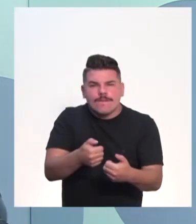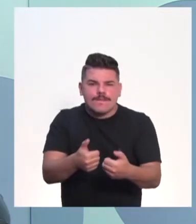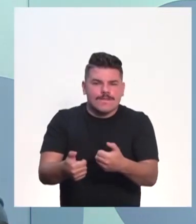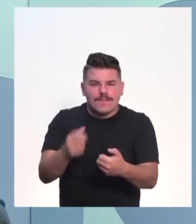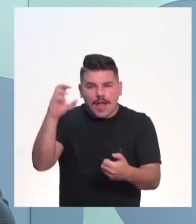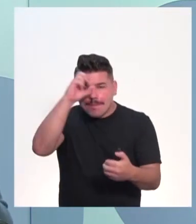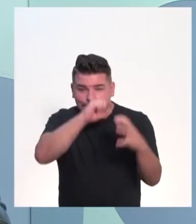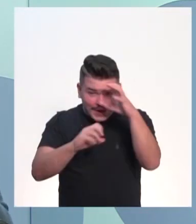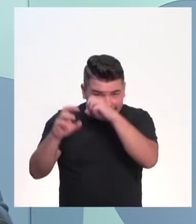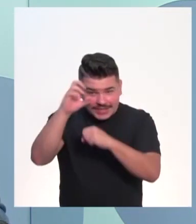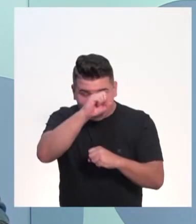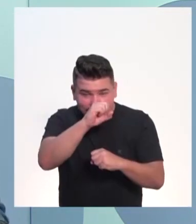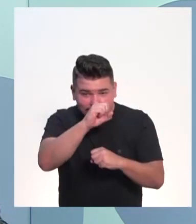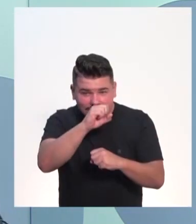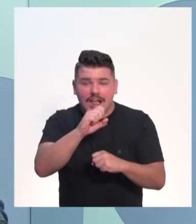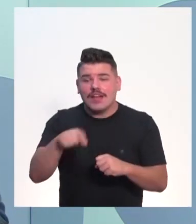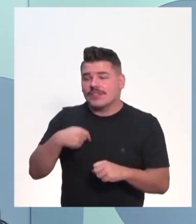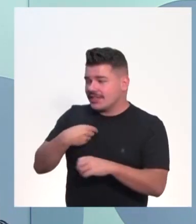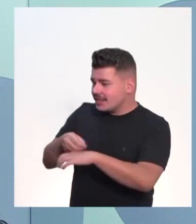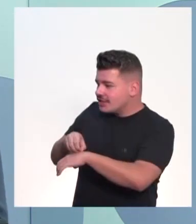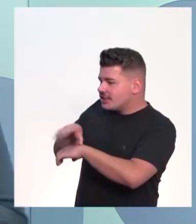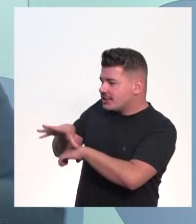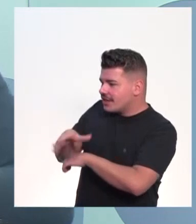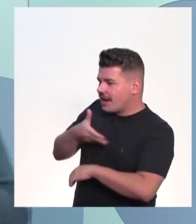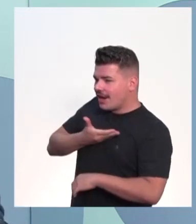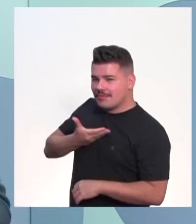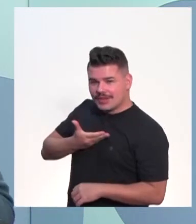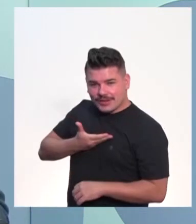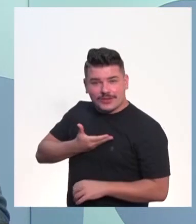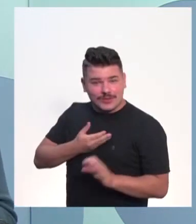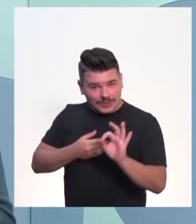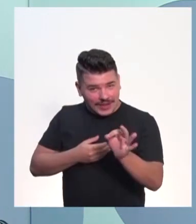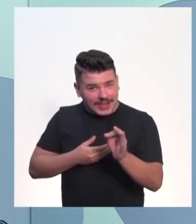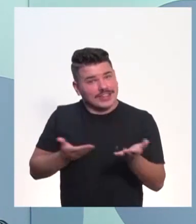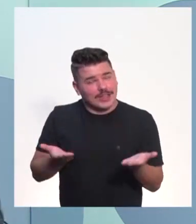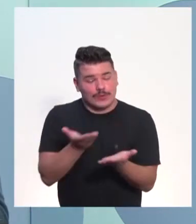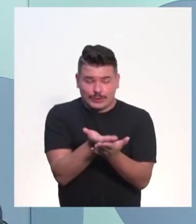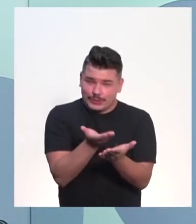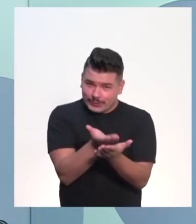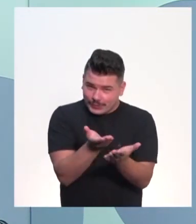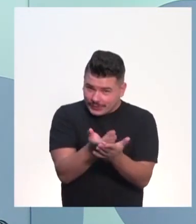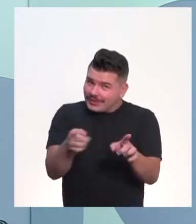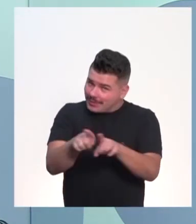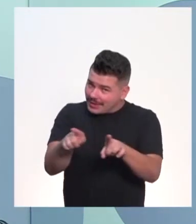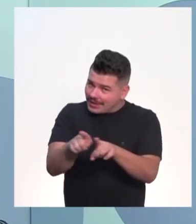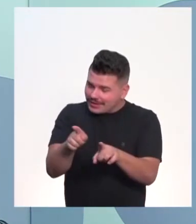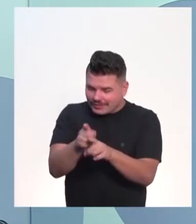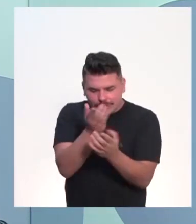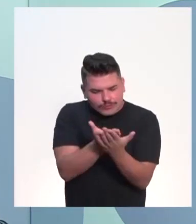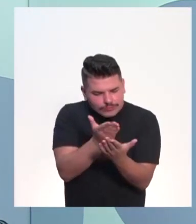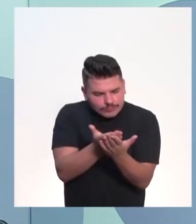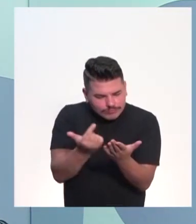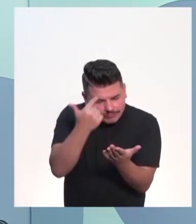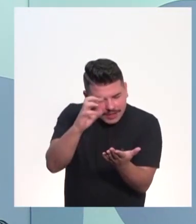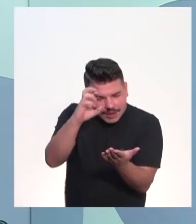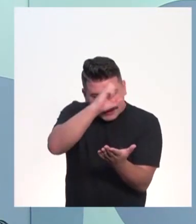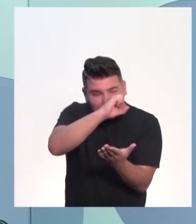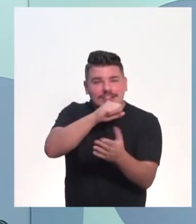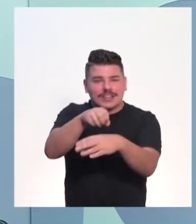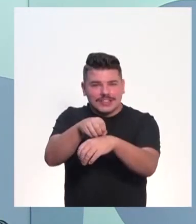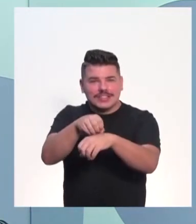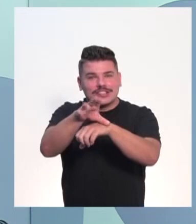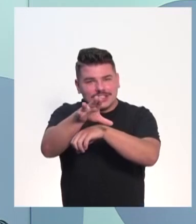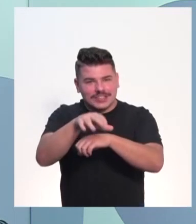algumas técnicas que a gente pode passar para vocês. Primeira técnica que a gente, na verdade, não a primeira, né, a gente vai elencar 3